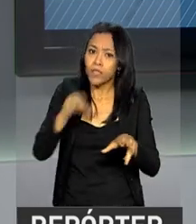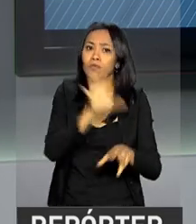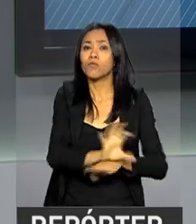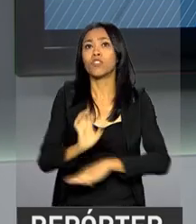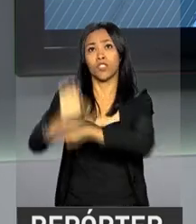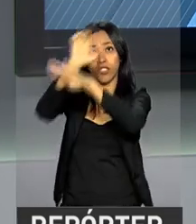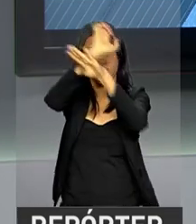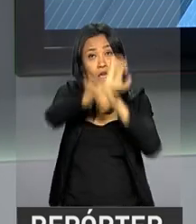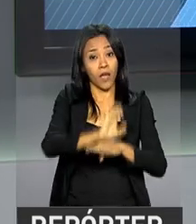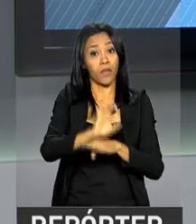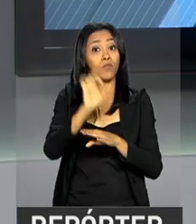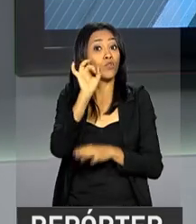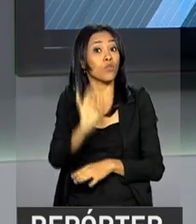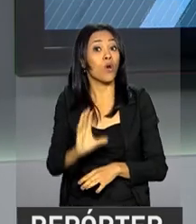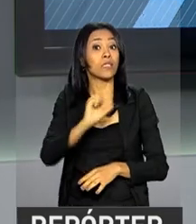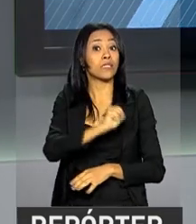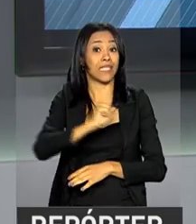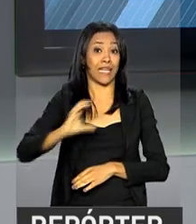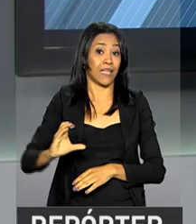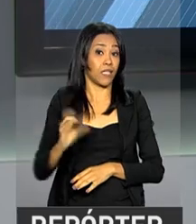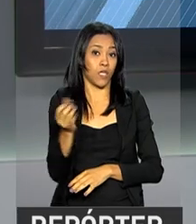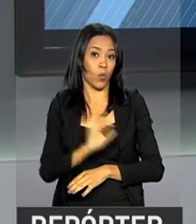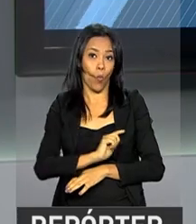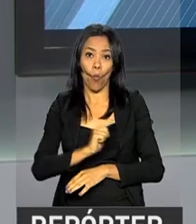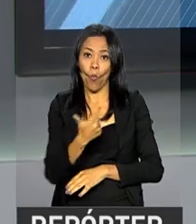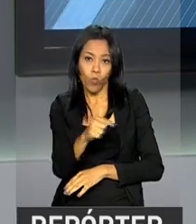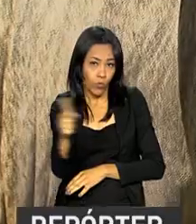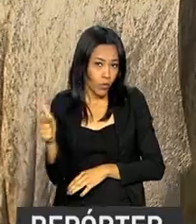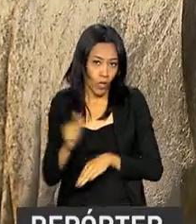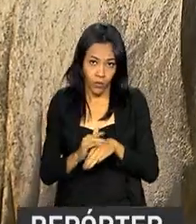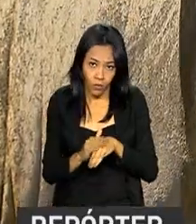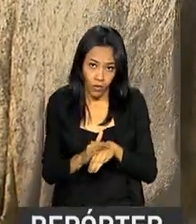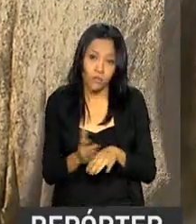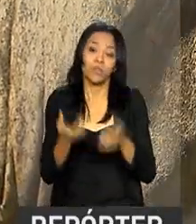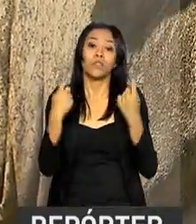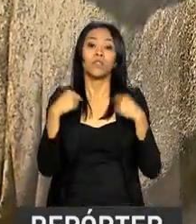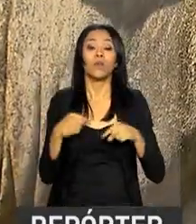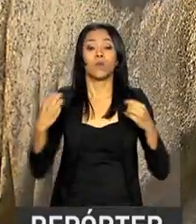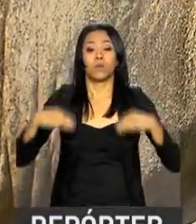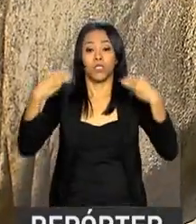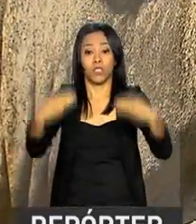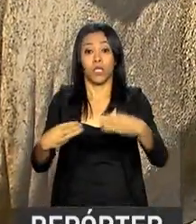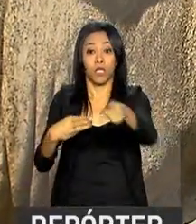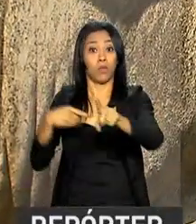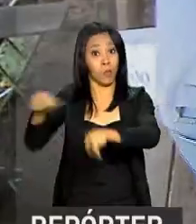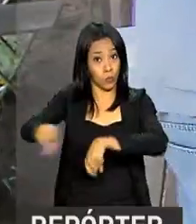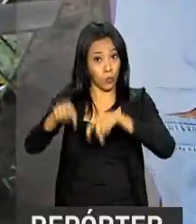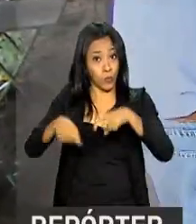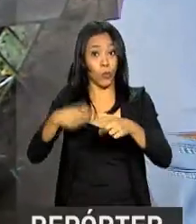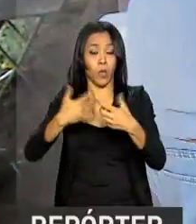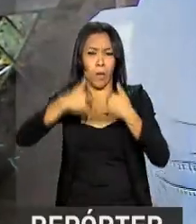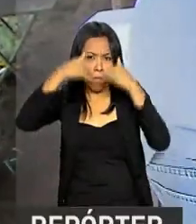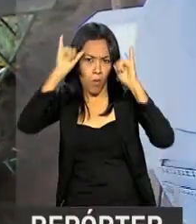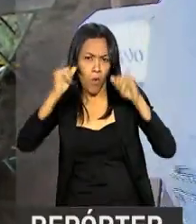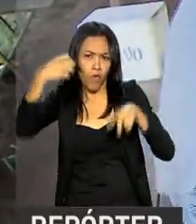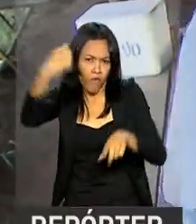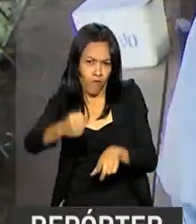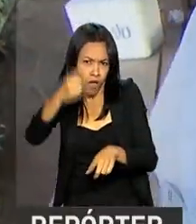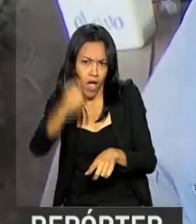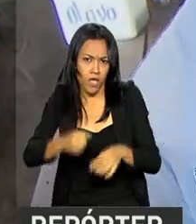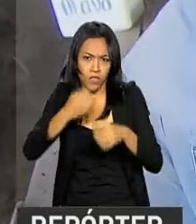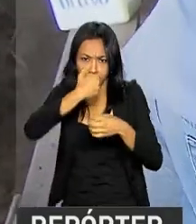exceto santa catarina que é livre da doença de acordo com o ministério da agricultura a imunização de bois vacas e búfalos